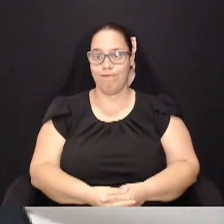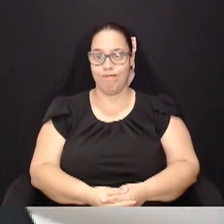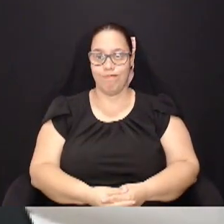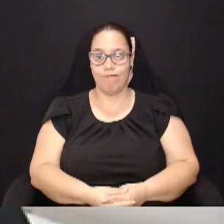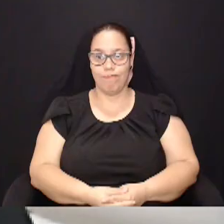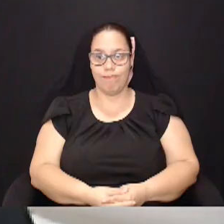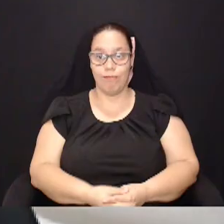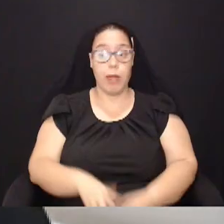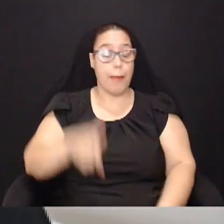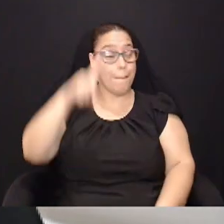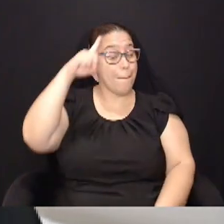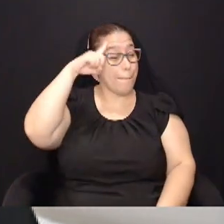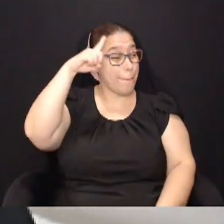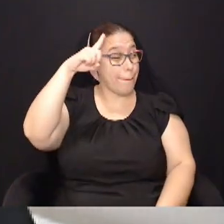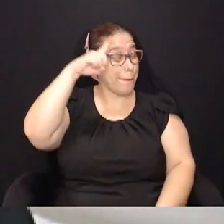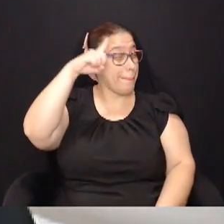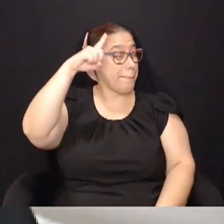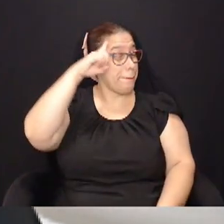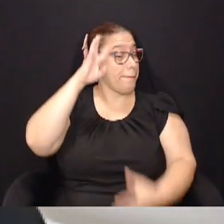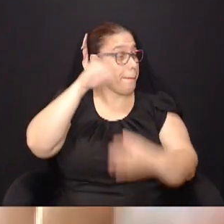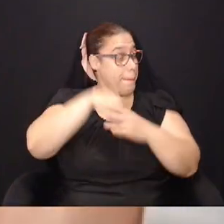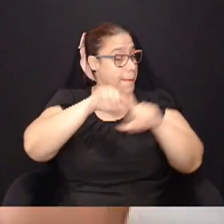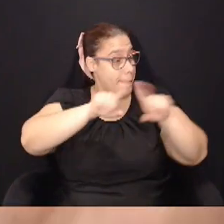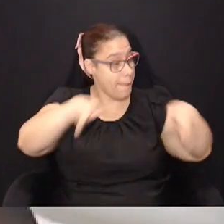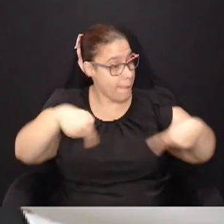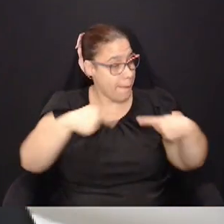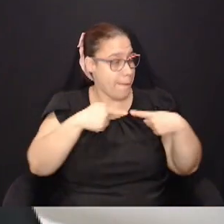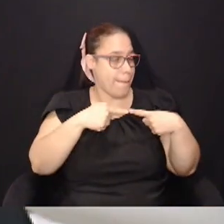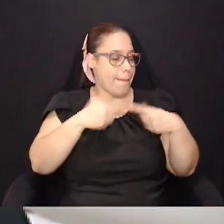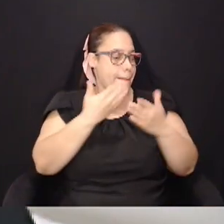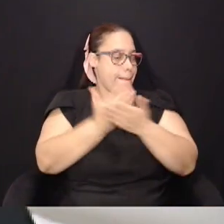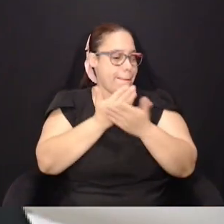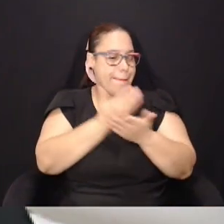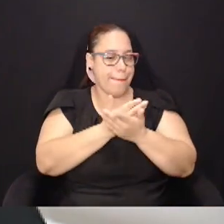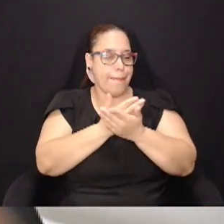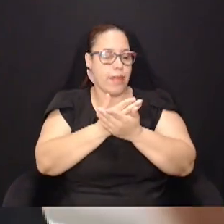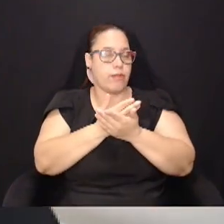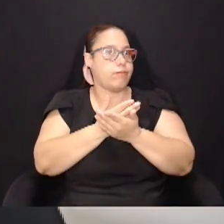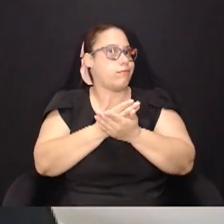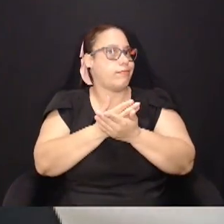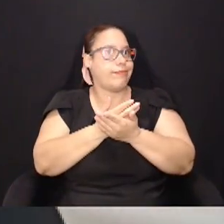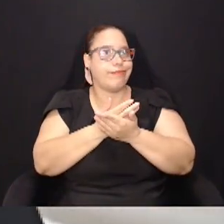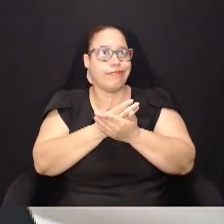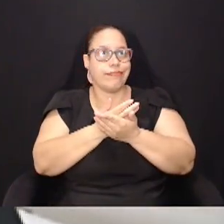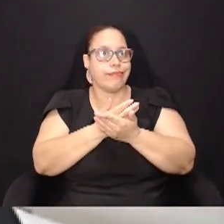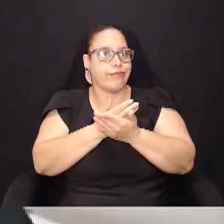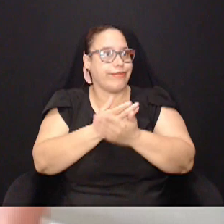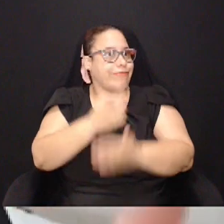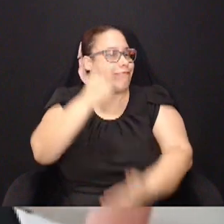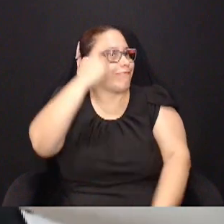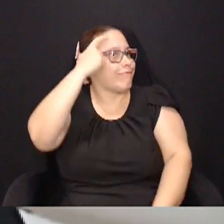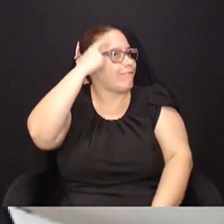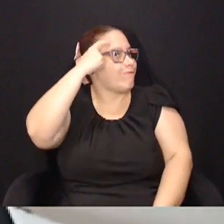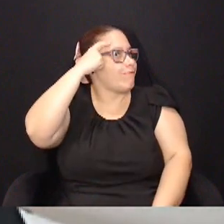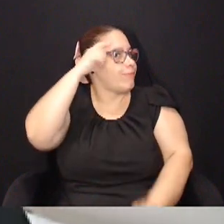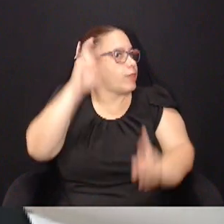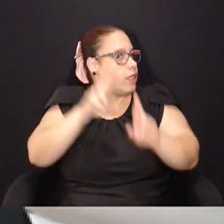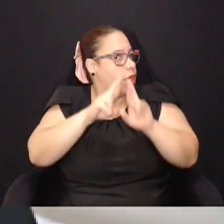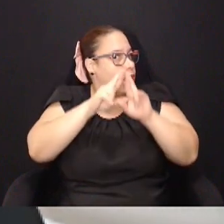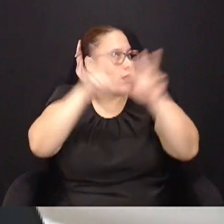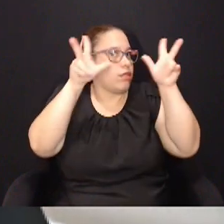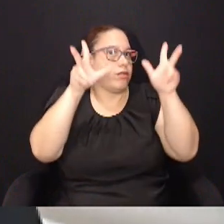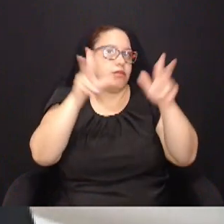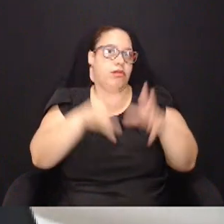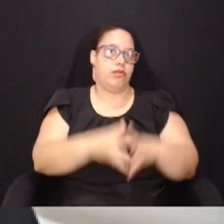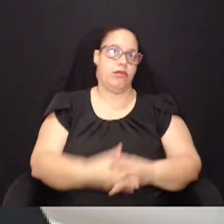dia dentro de uma sala de aula é totalmente fora do pensamento humano quando